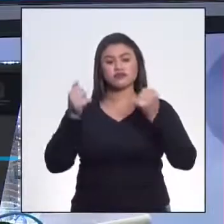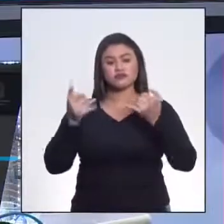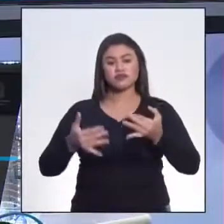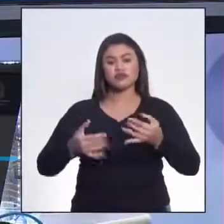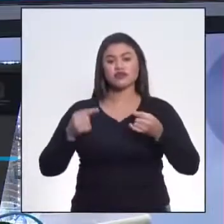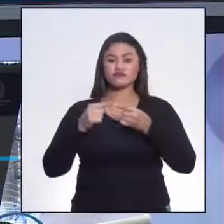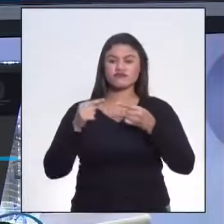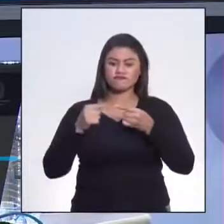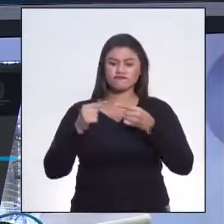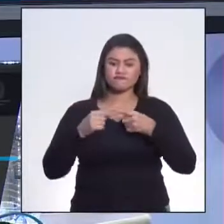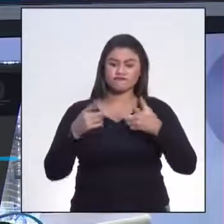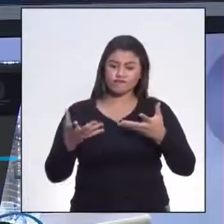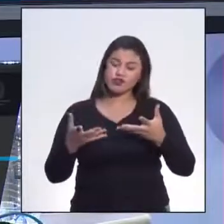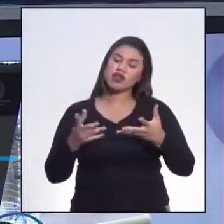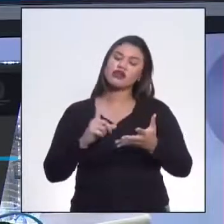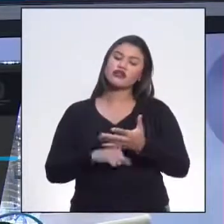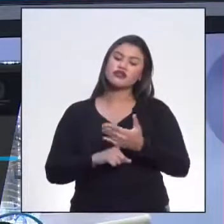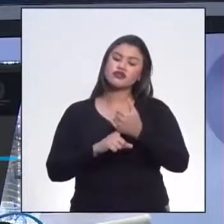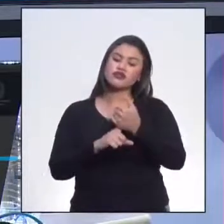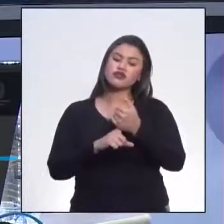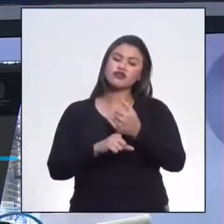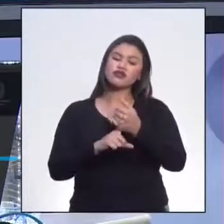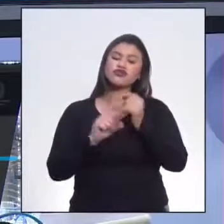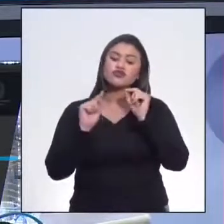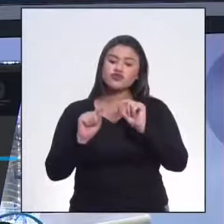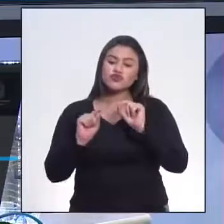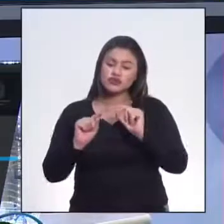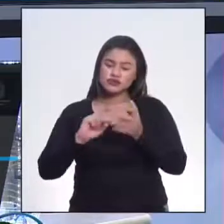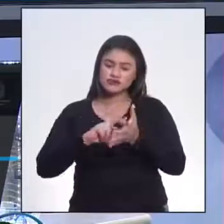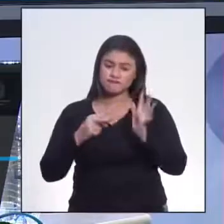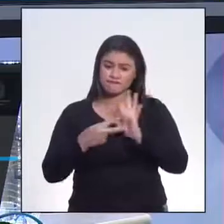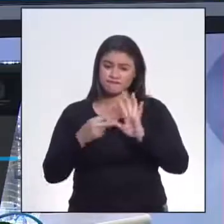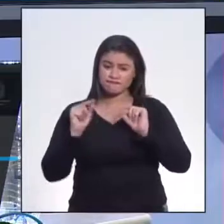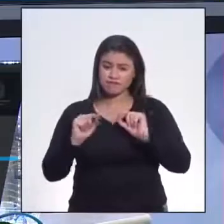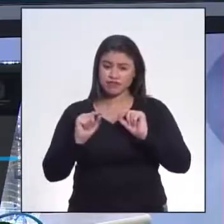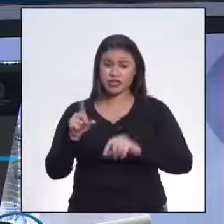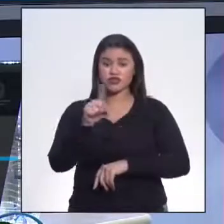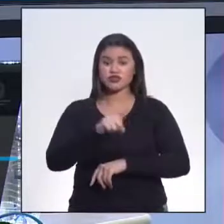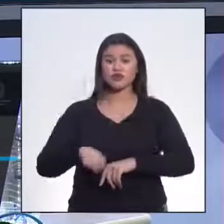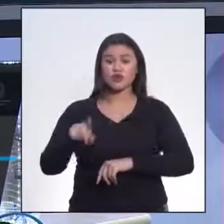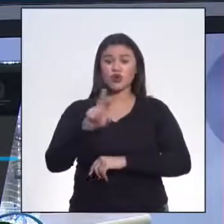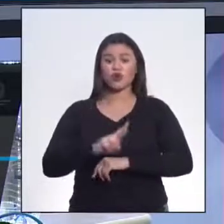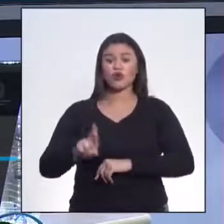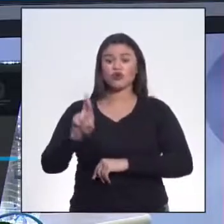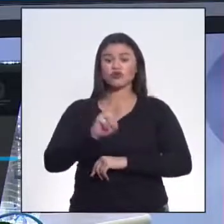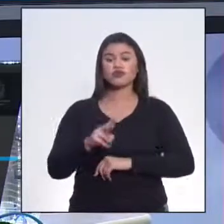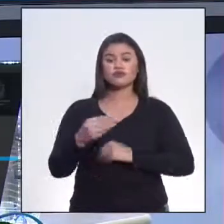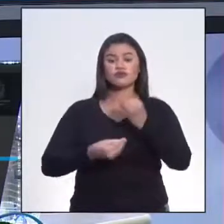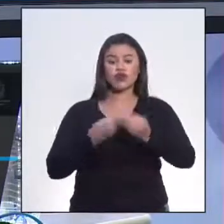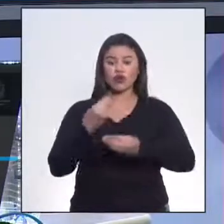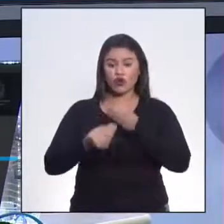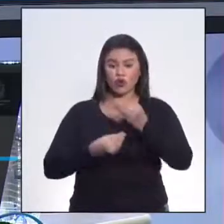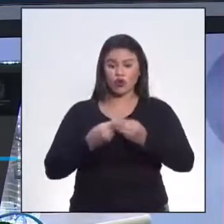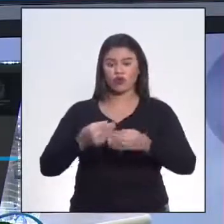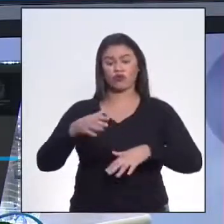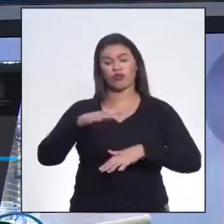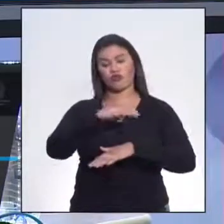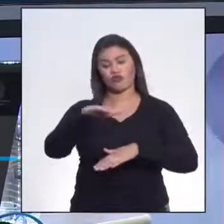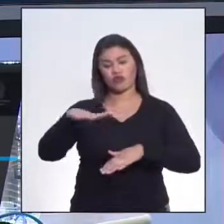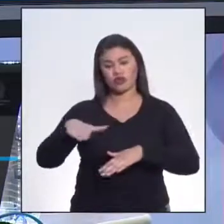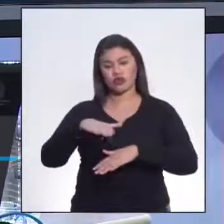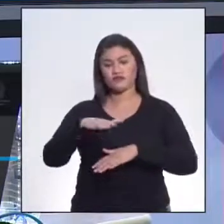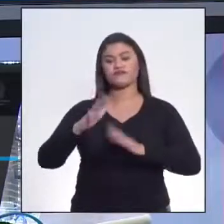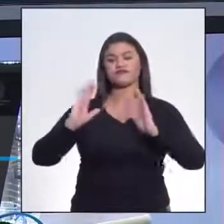que eu falei, né? O que é tecnologia? E o mais importante, como utilizamos a tecnologia no nosso dia a dia? Agora vocês estão aí em